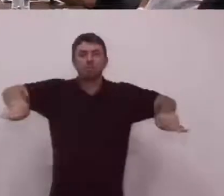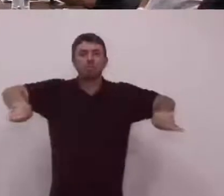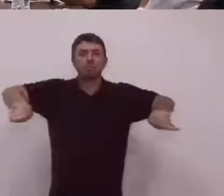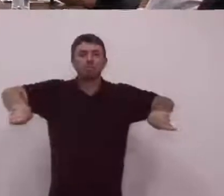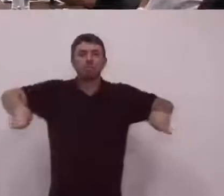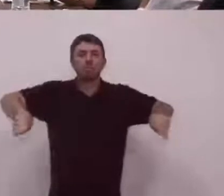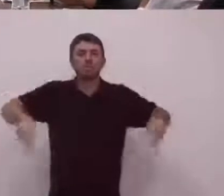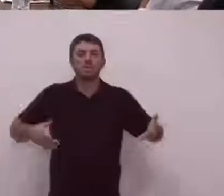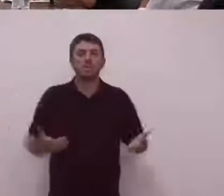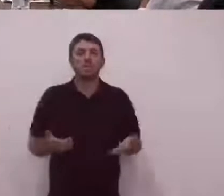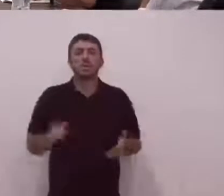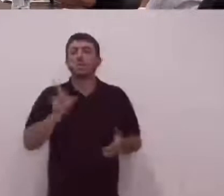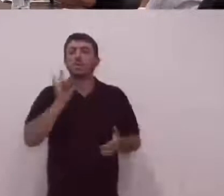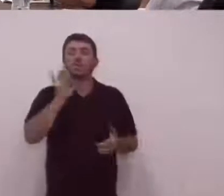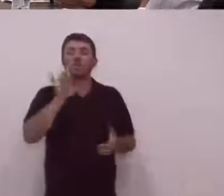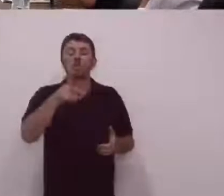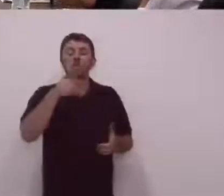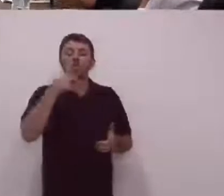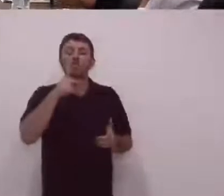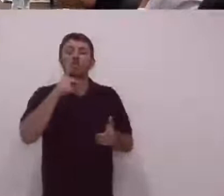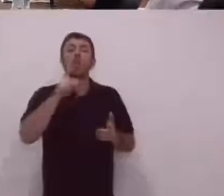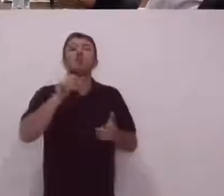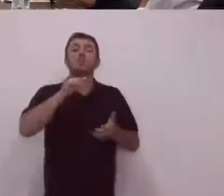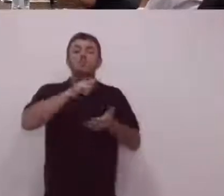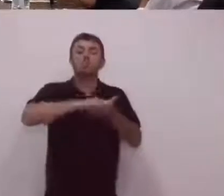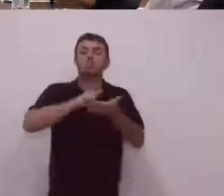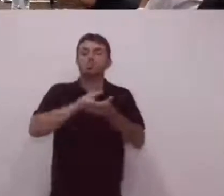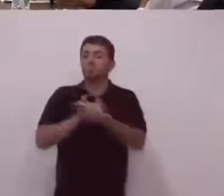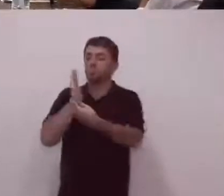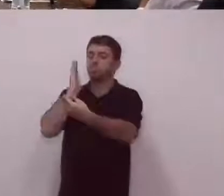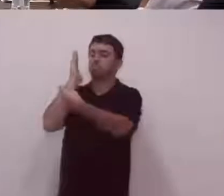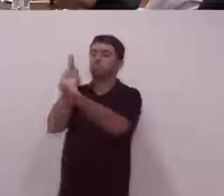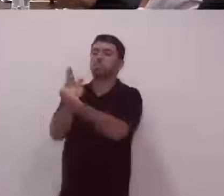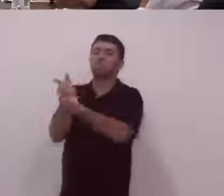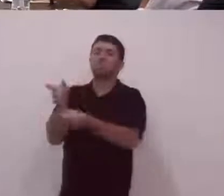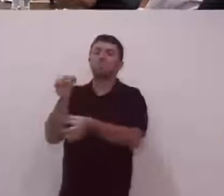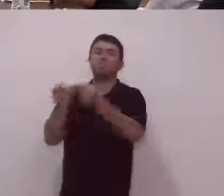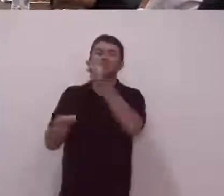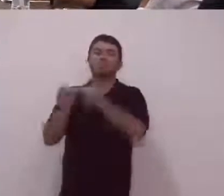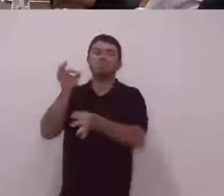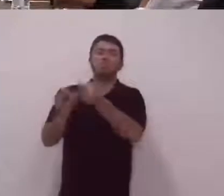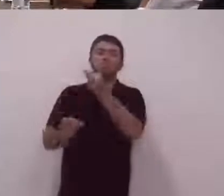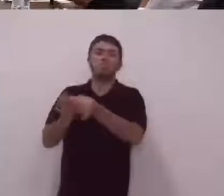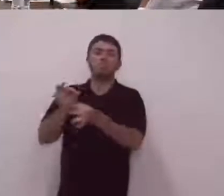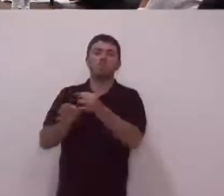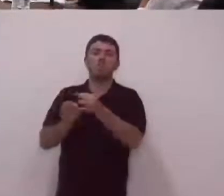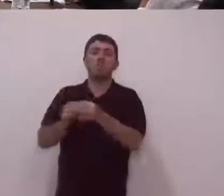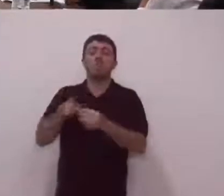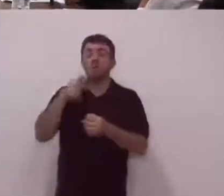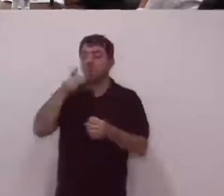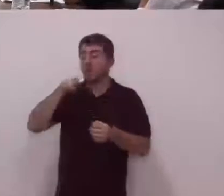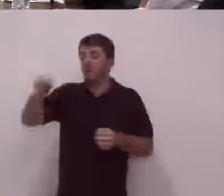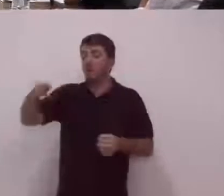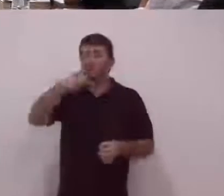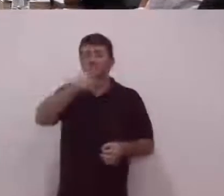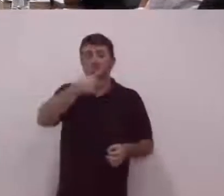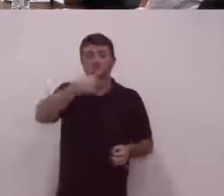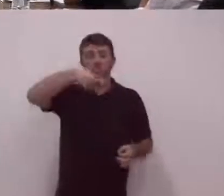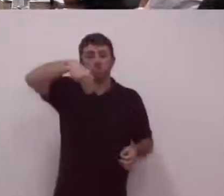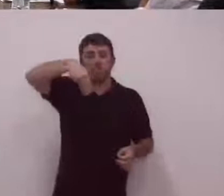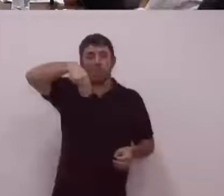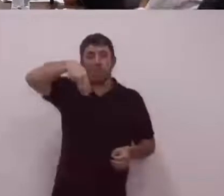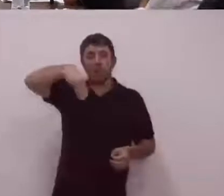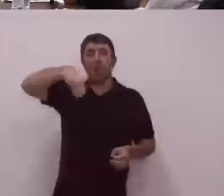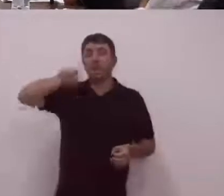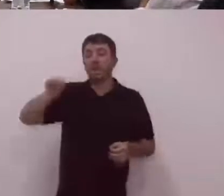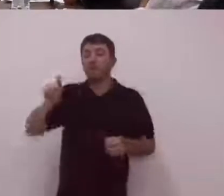notificação extrajudicial, destituída de qualquer fundamento jurídico, exigindo que o pelotão de vinhedo ocupasse o